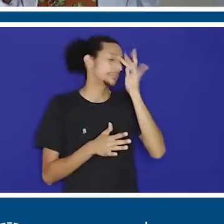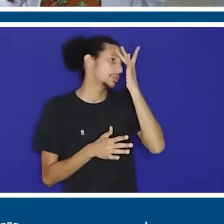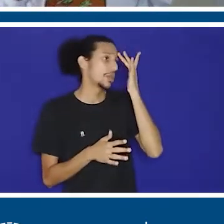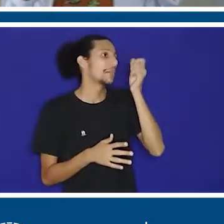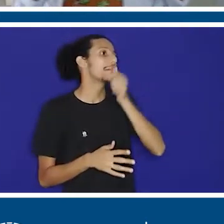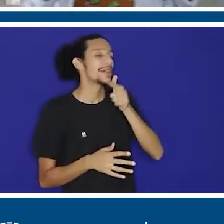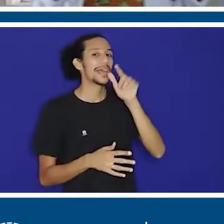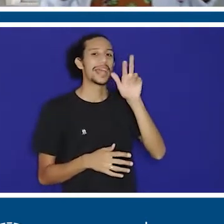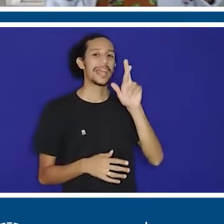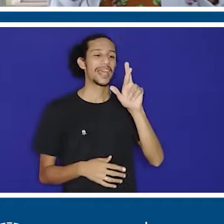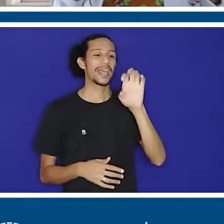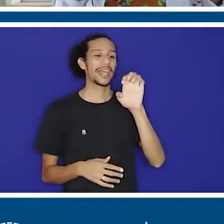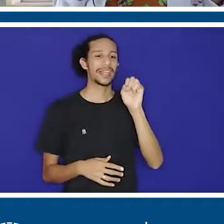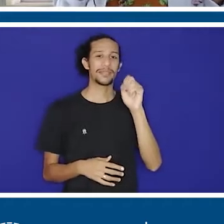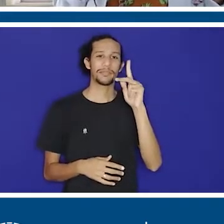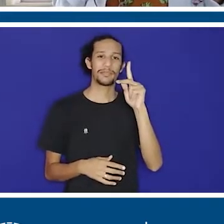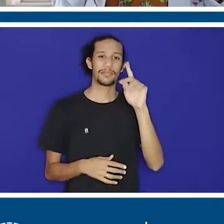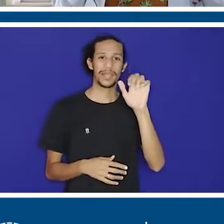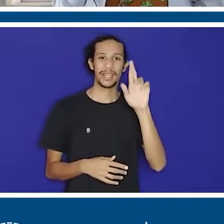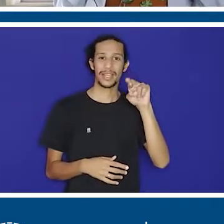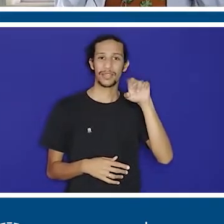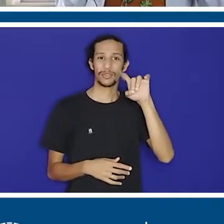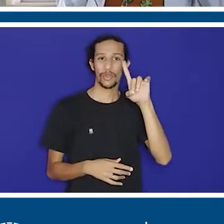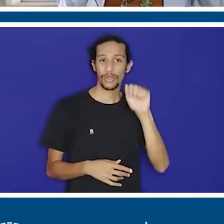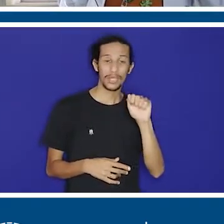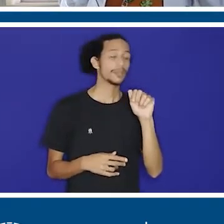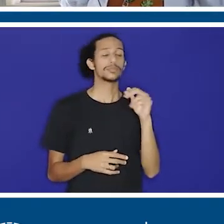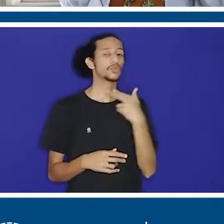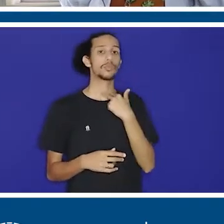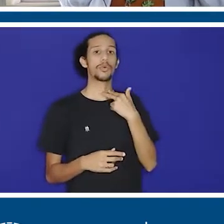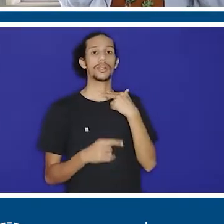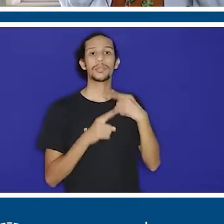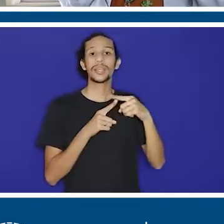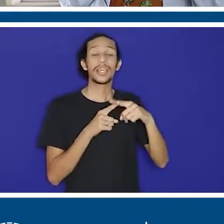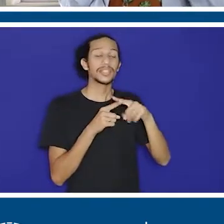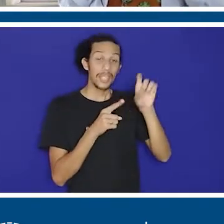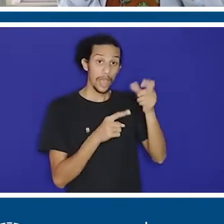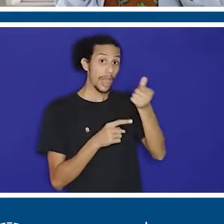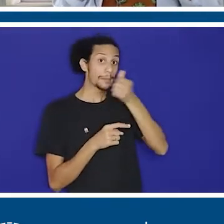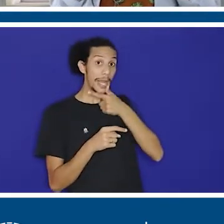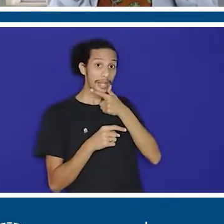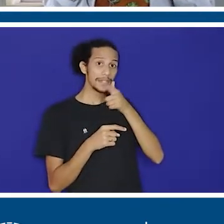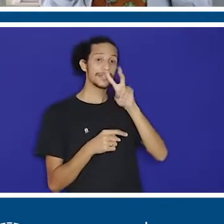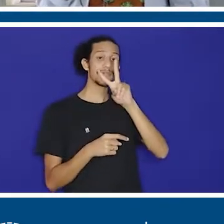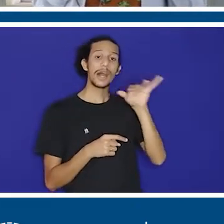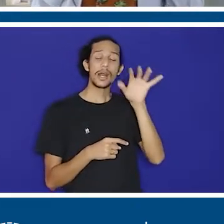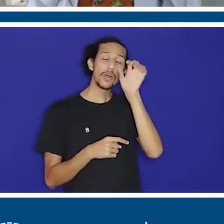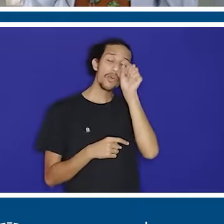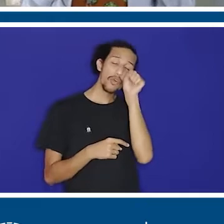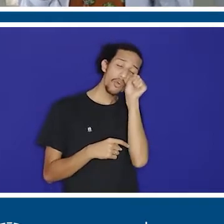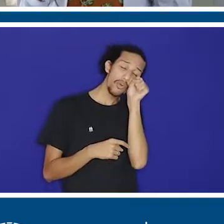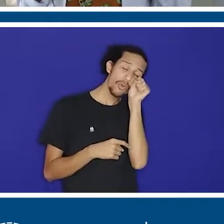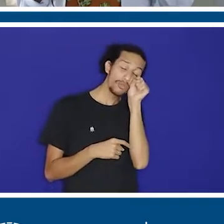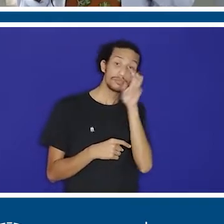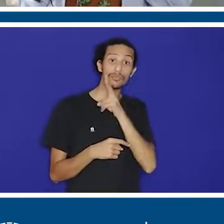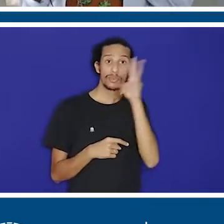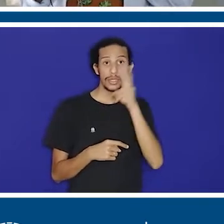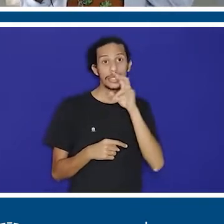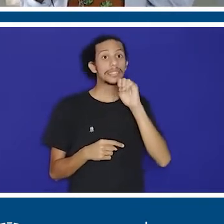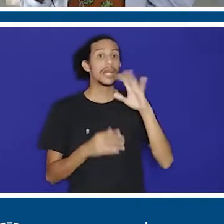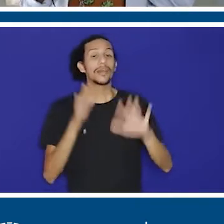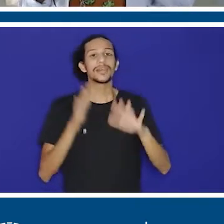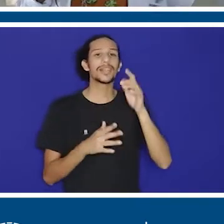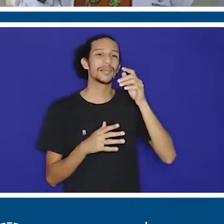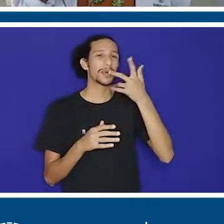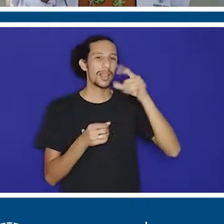que fica sonolenta. Tem outras que tomam 2, 4 miligramas e às vezes precisa de